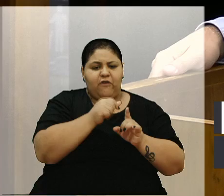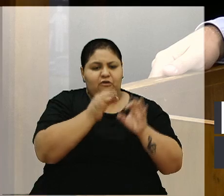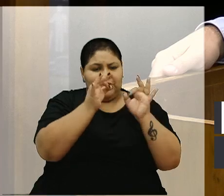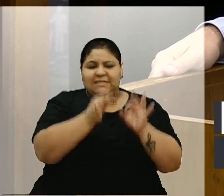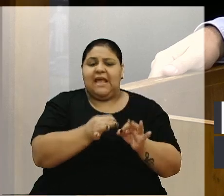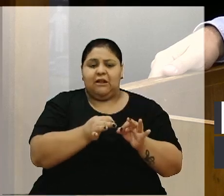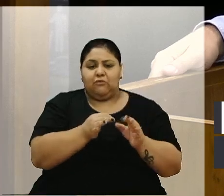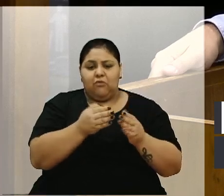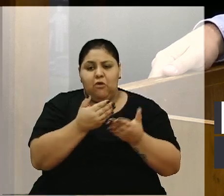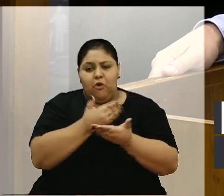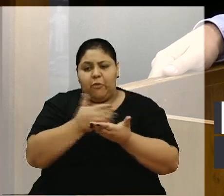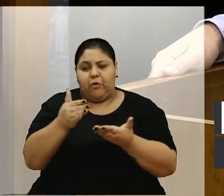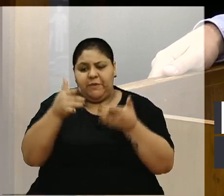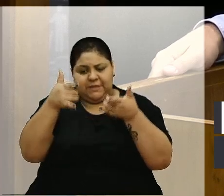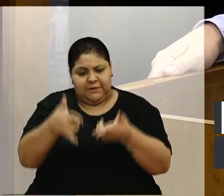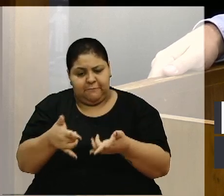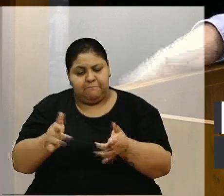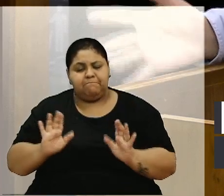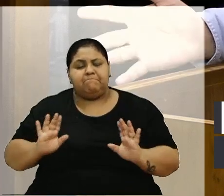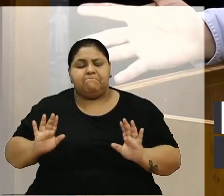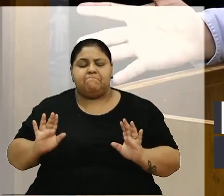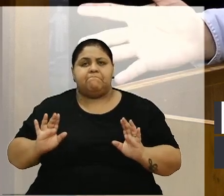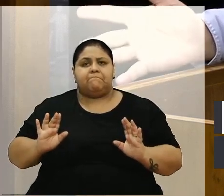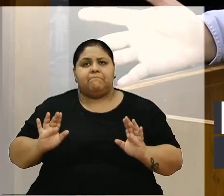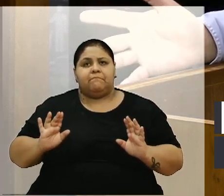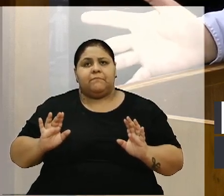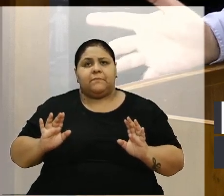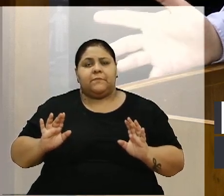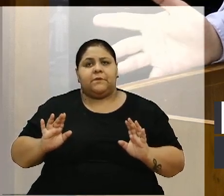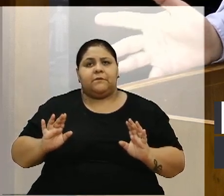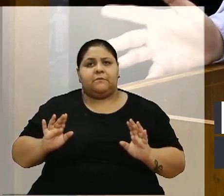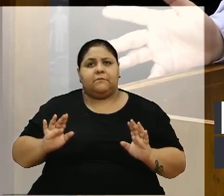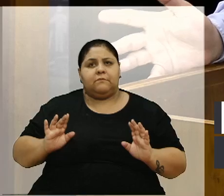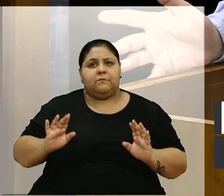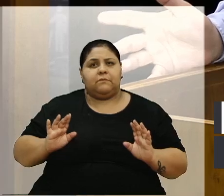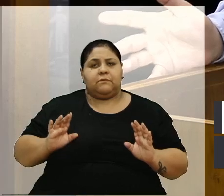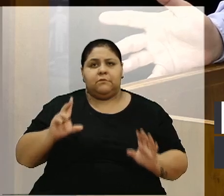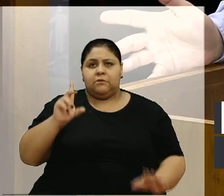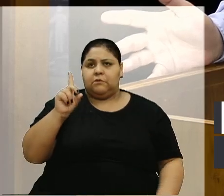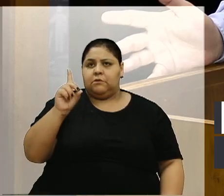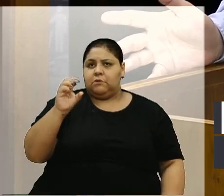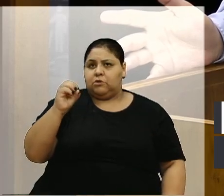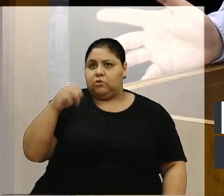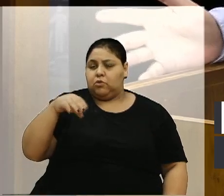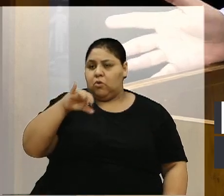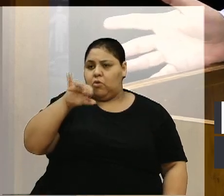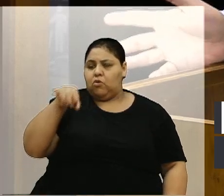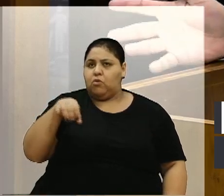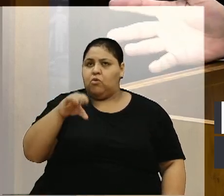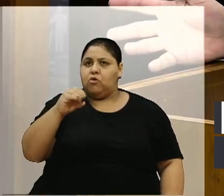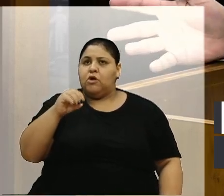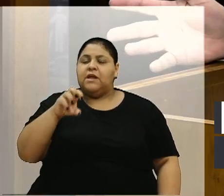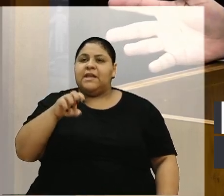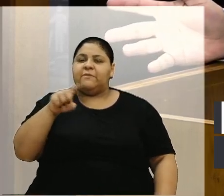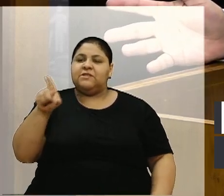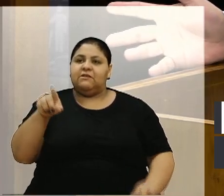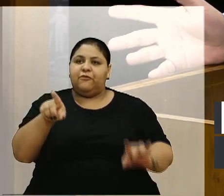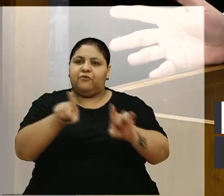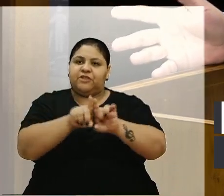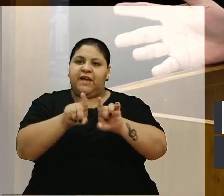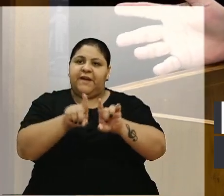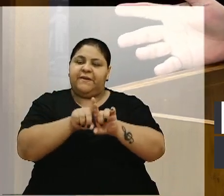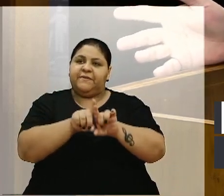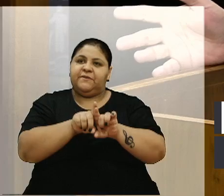necessários. Então assim, Dom José, que é o presidente da FUCS, e prefeito Adiló,